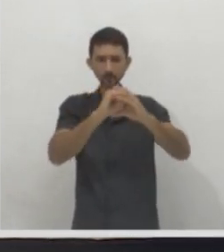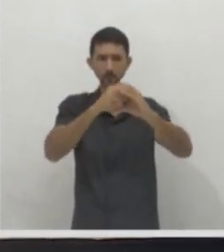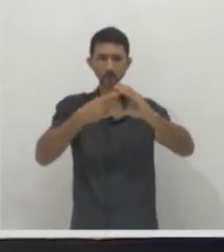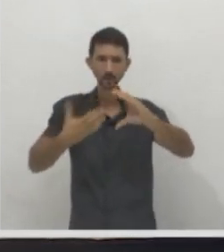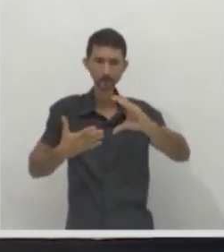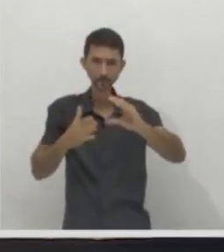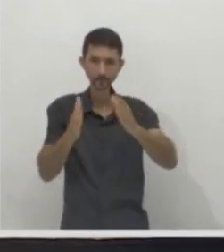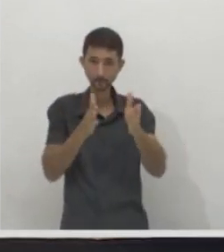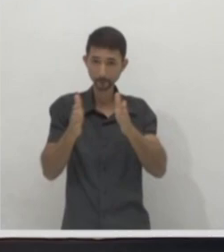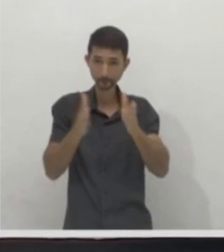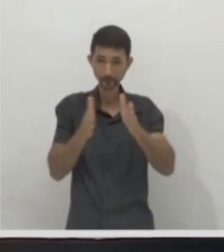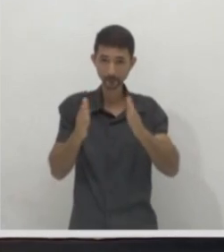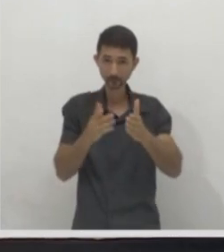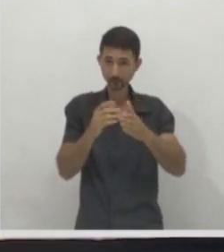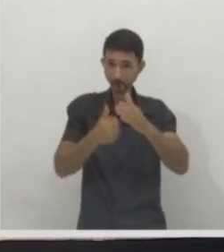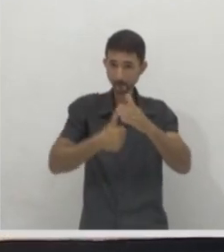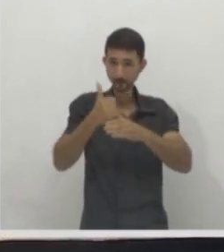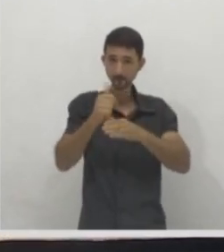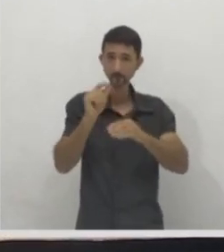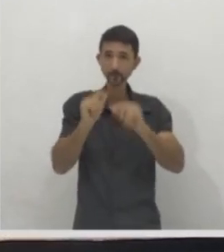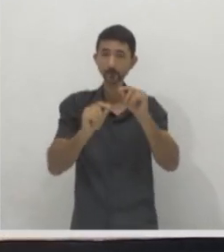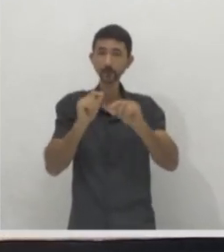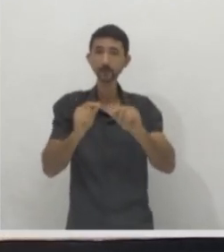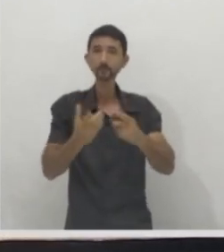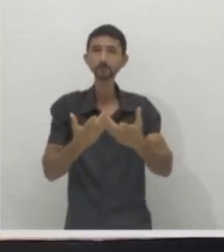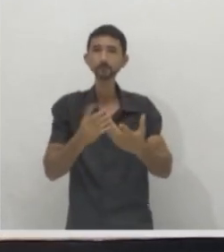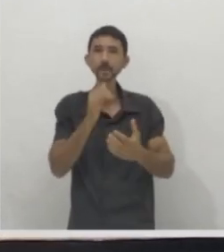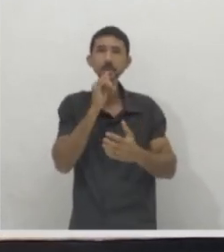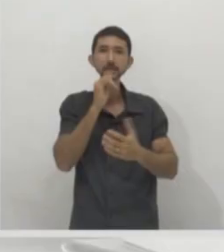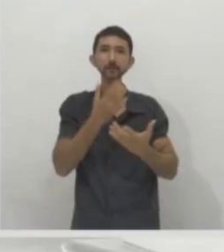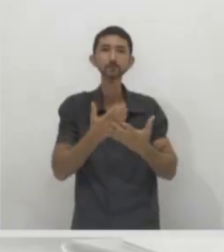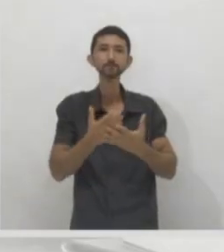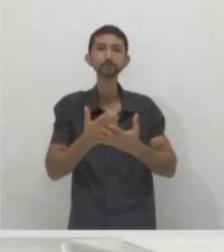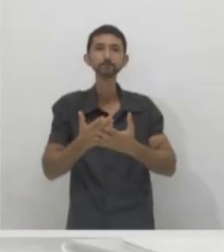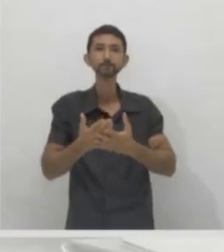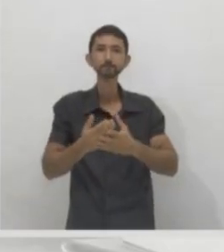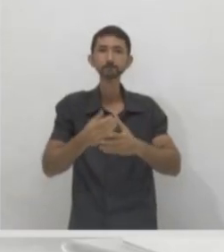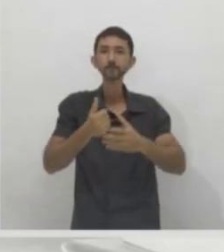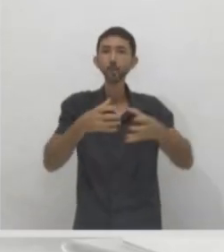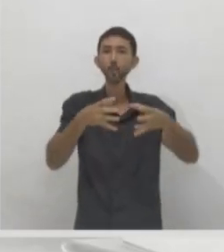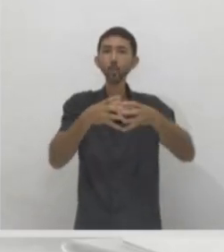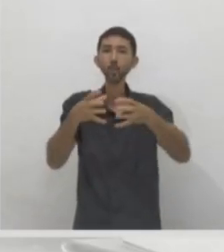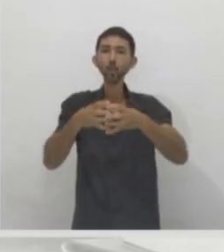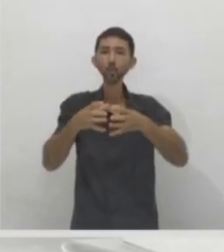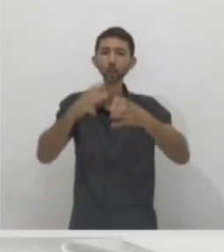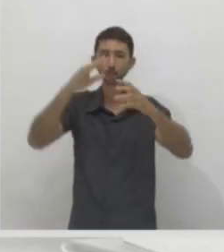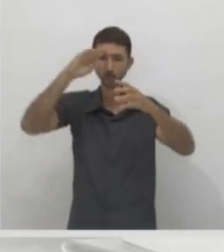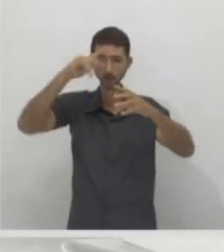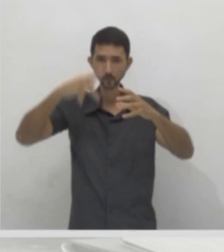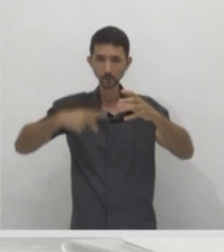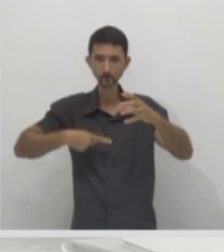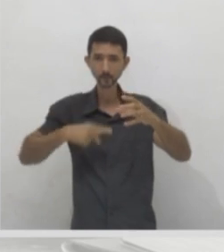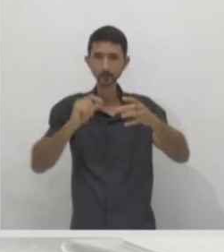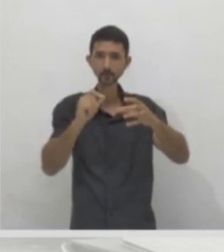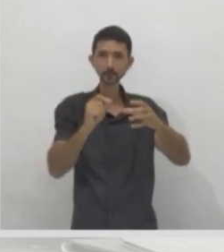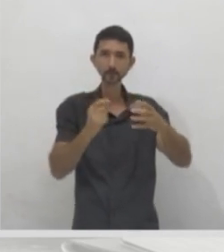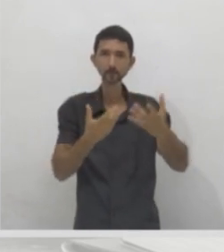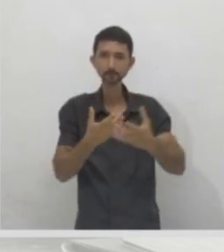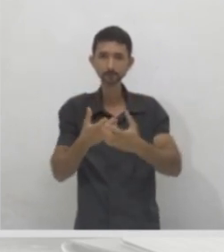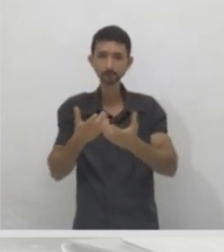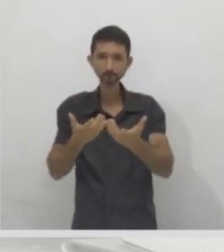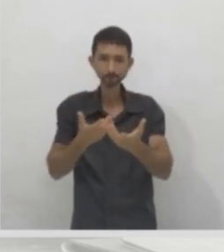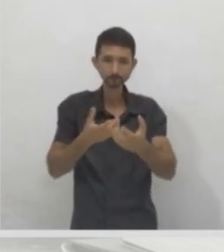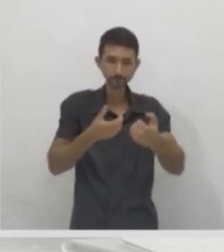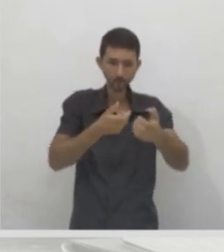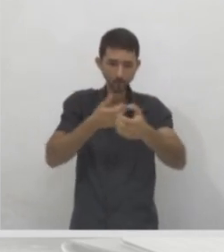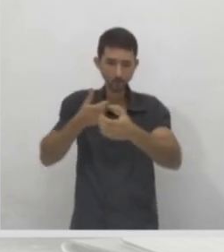desse período. O primeiro, né, é que nesse período os grupos de seres humanos eram